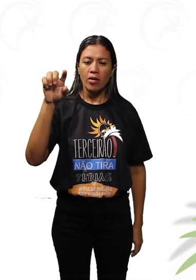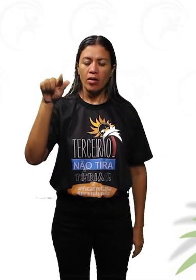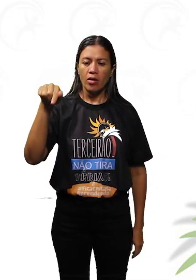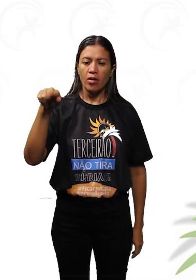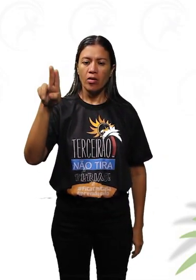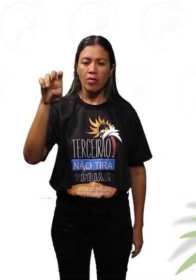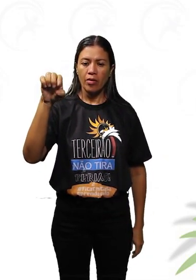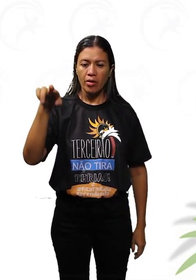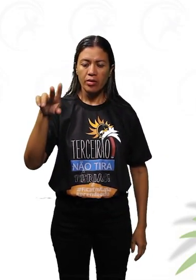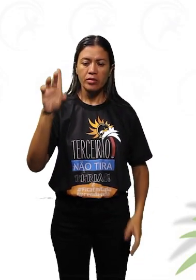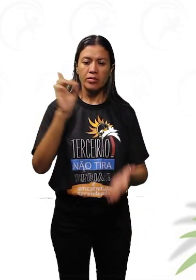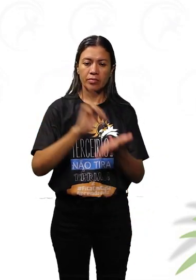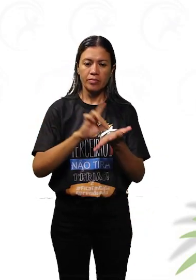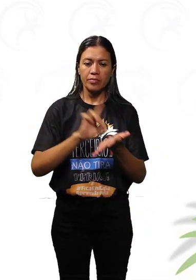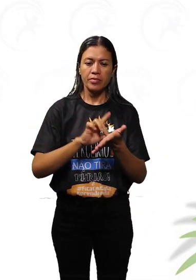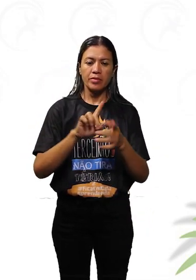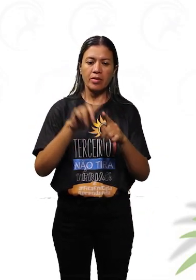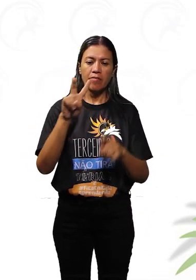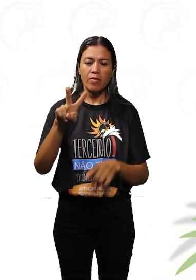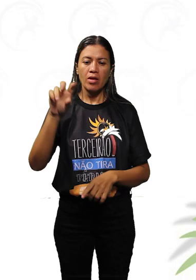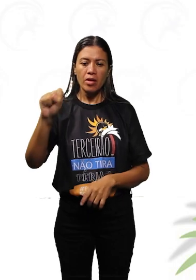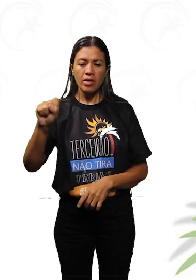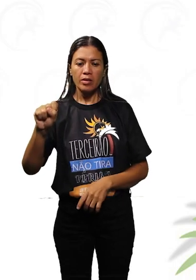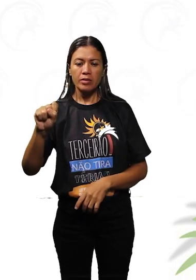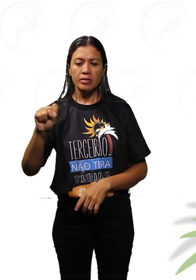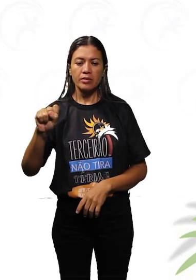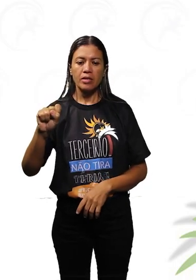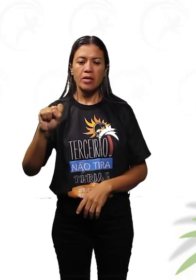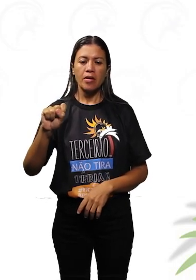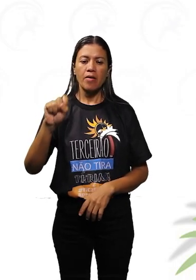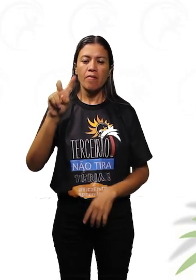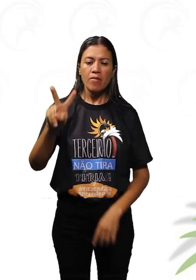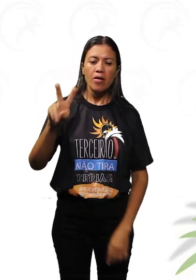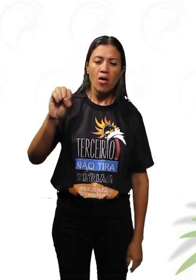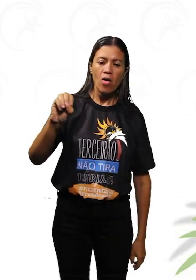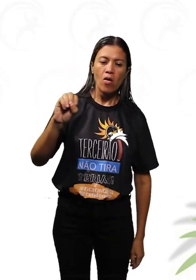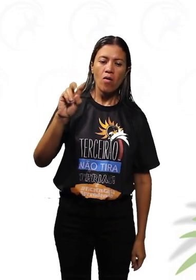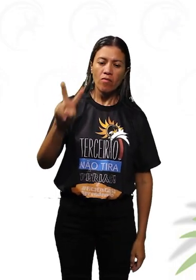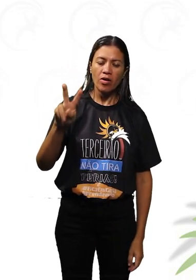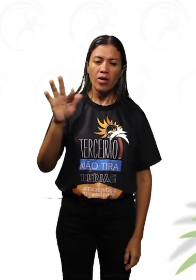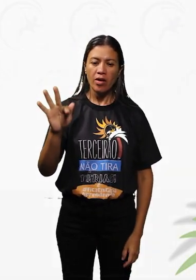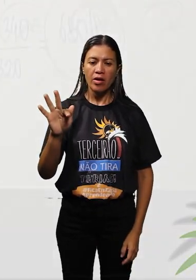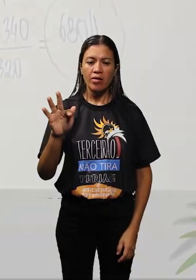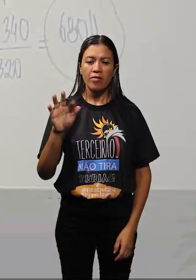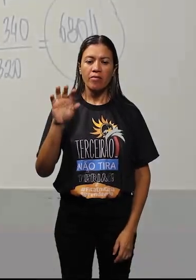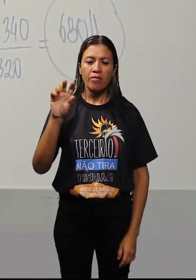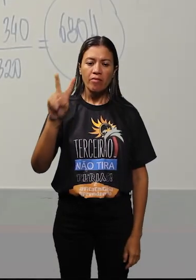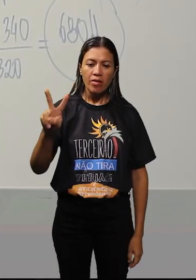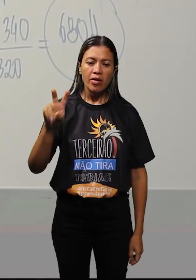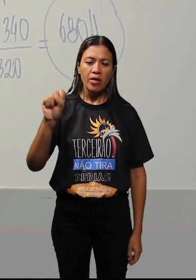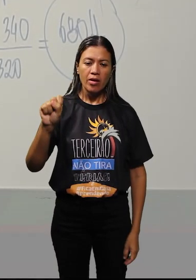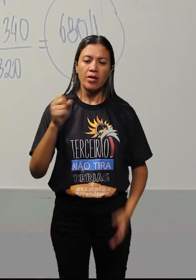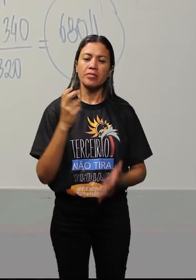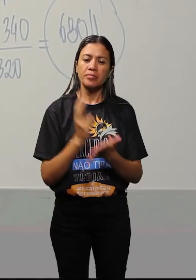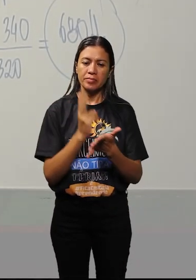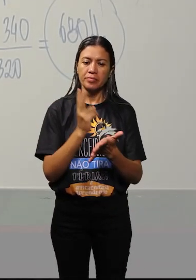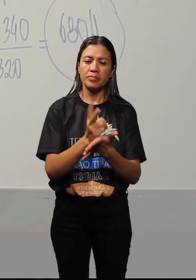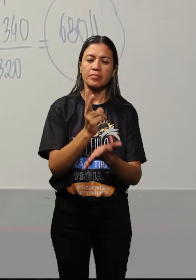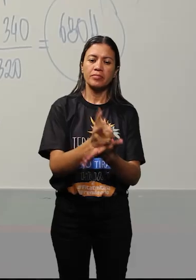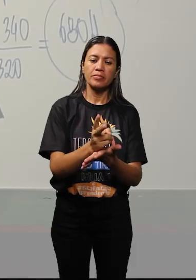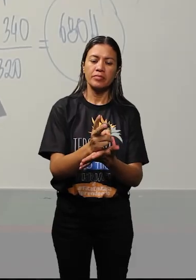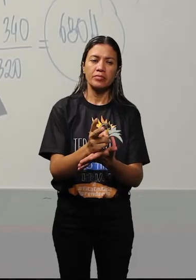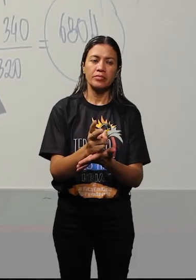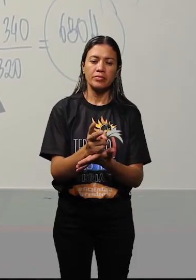VS mais ou menos VO e o VS mais ou menos VF. VS é constante, é a velocidade do som. A maioria das